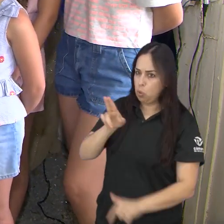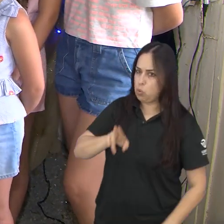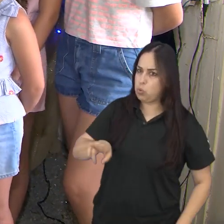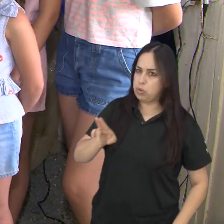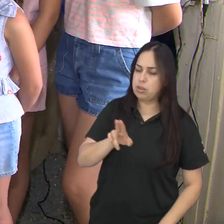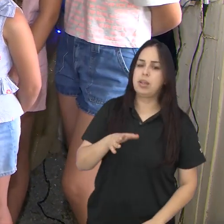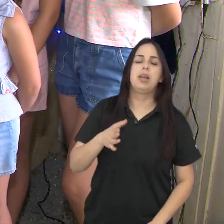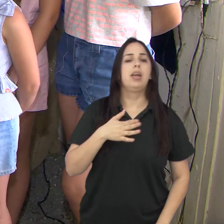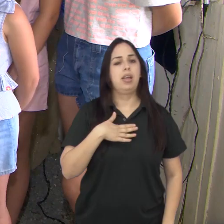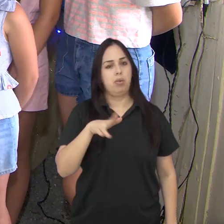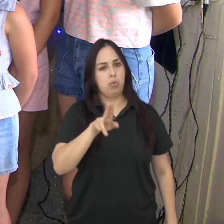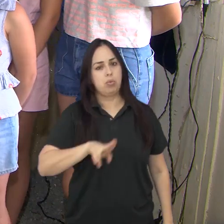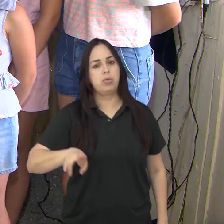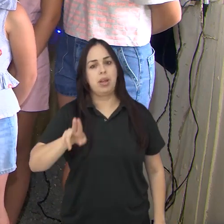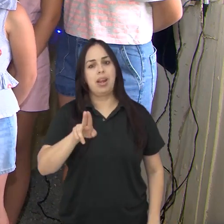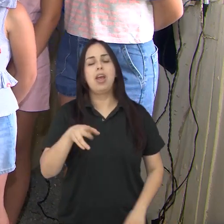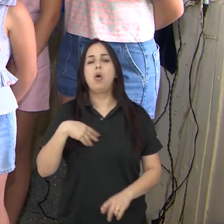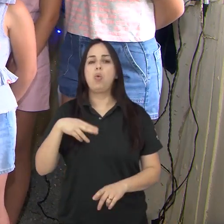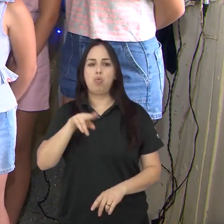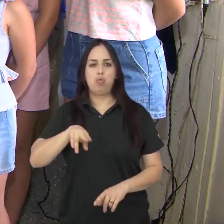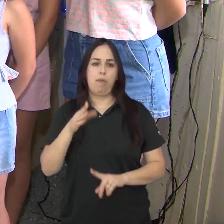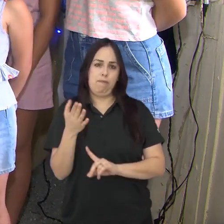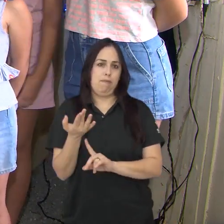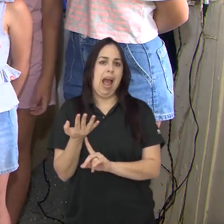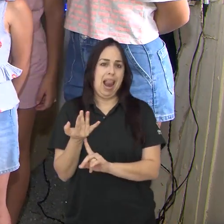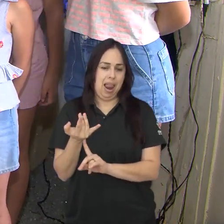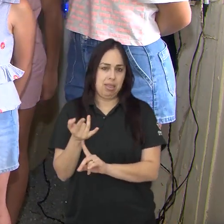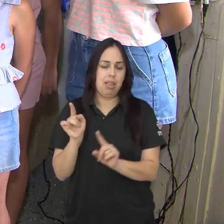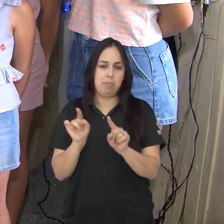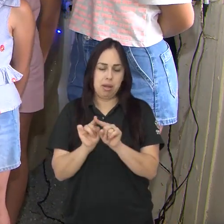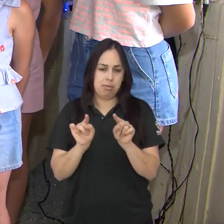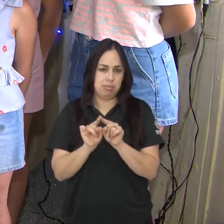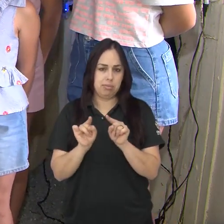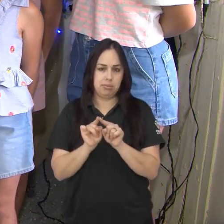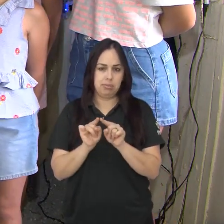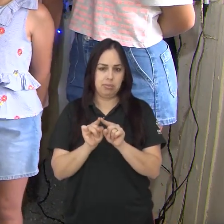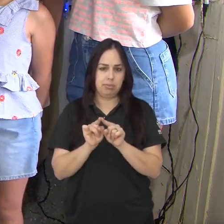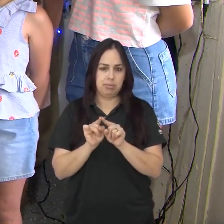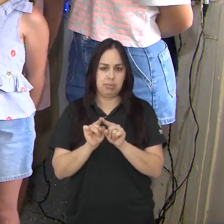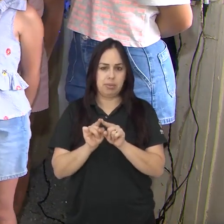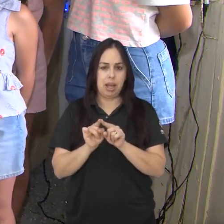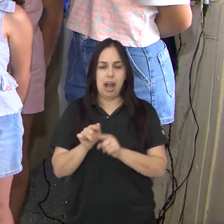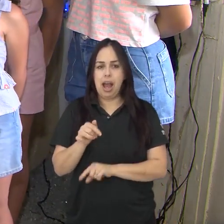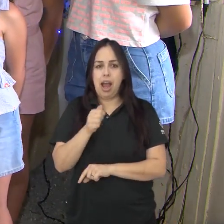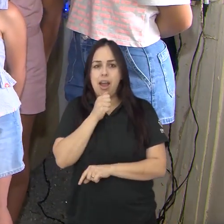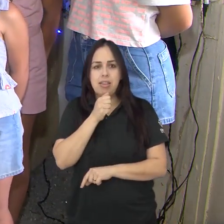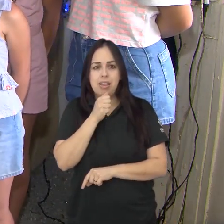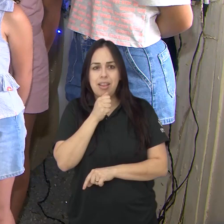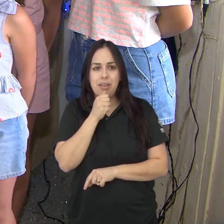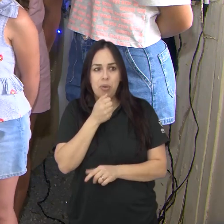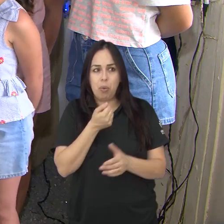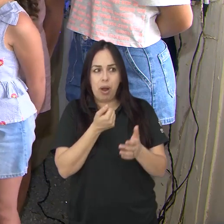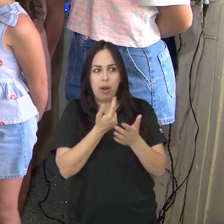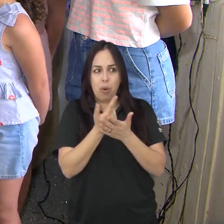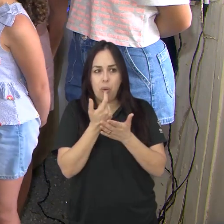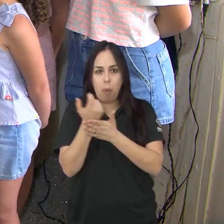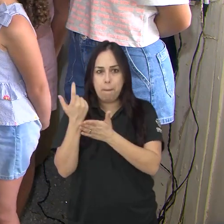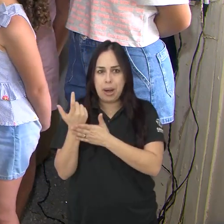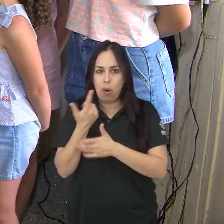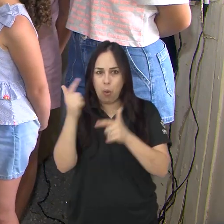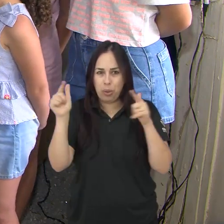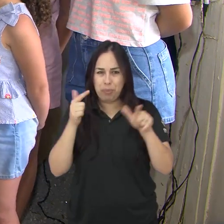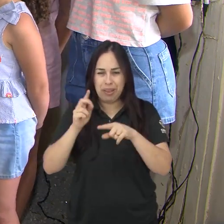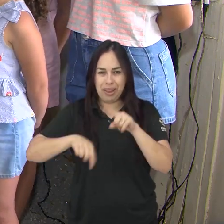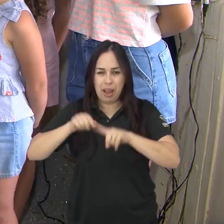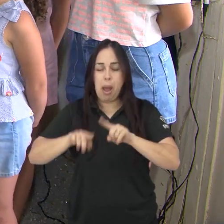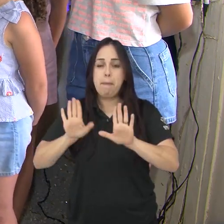traz ainda? Eu trago, eu uso vela, né? Vela, não achei ainda isso para comprar, mas ainda procuro.